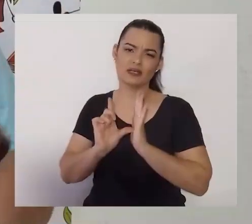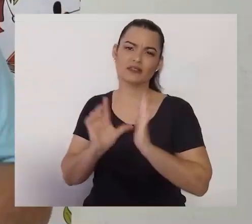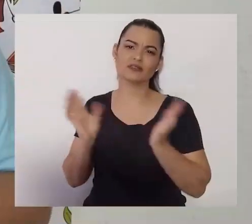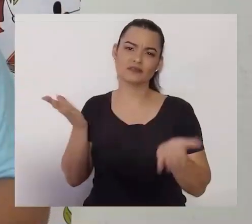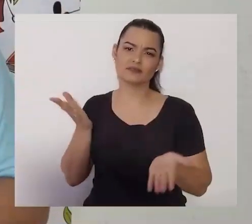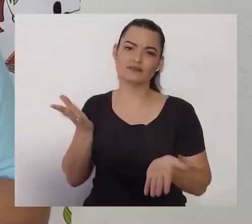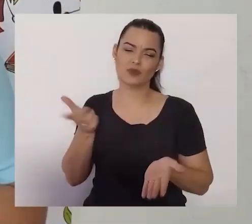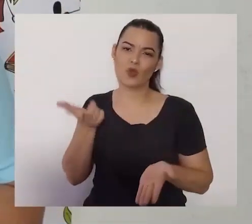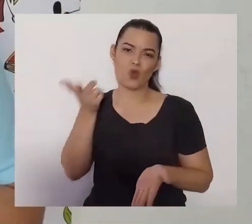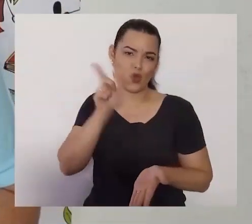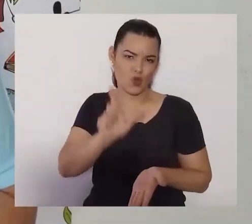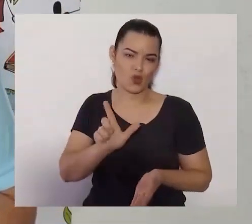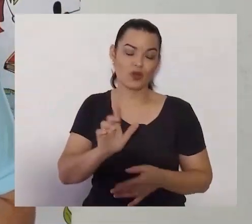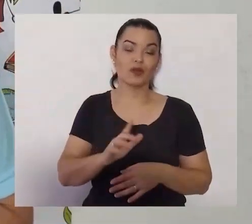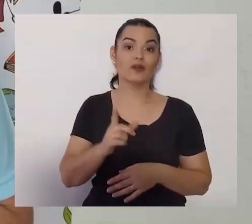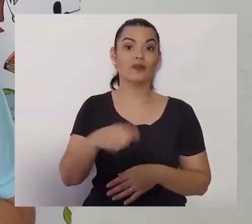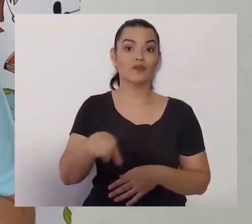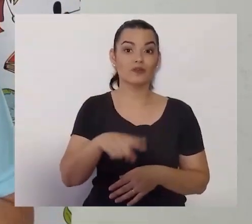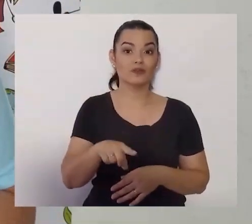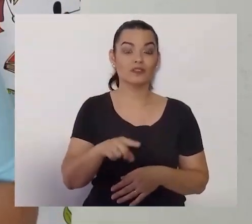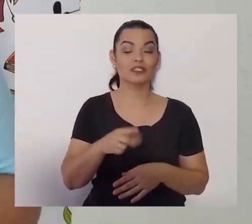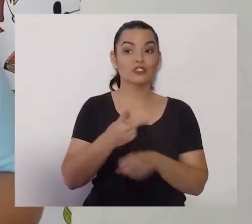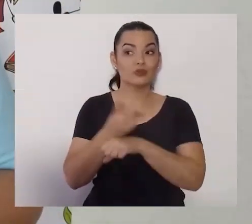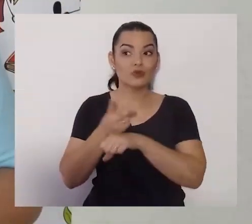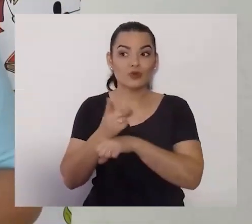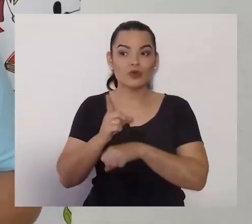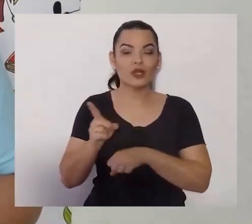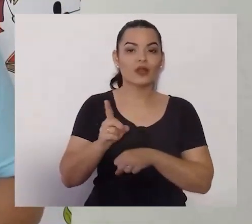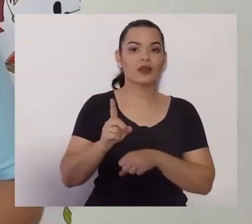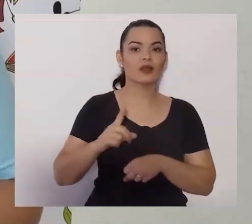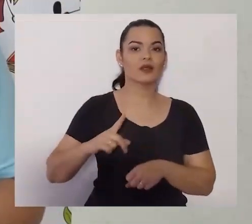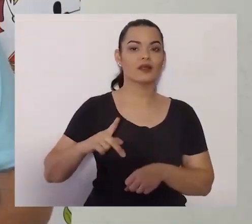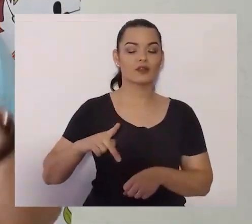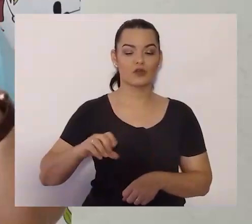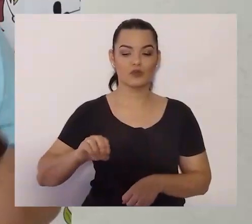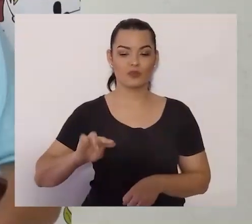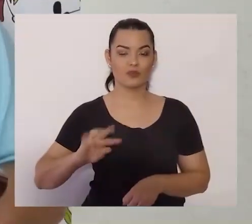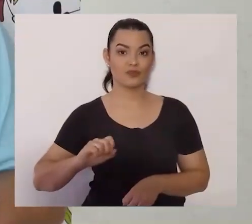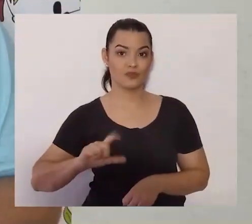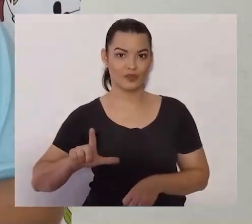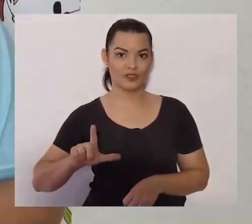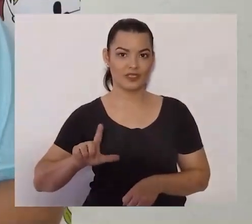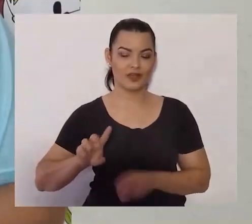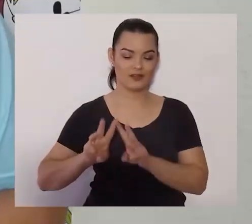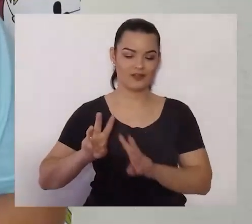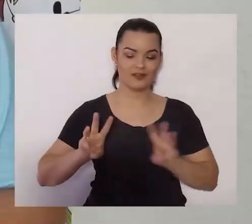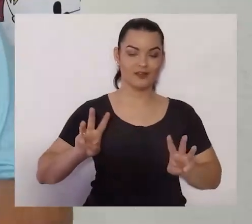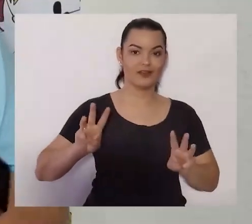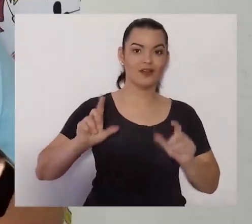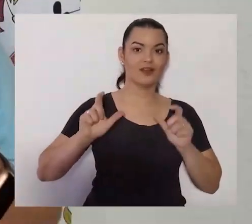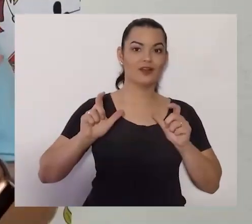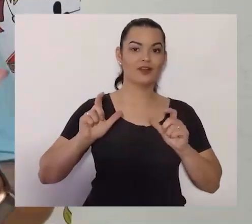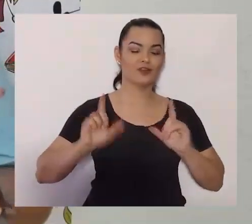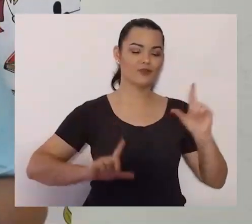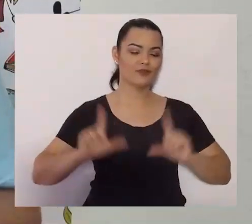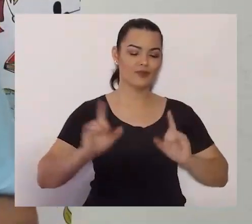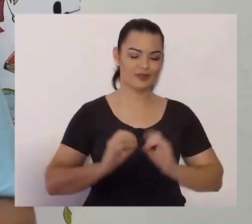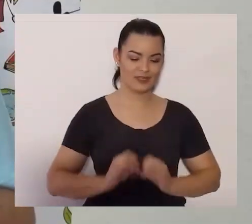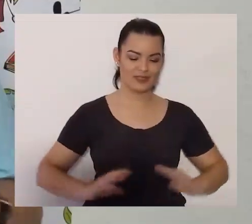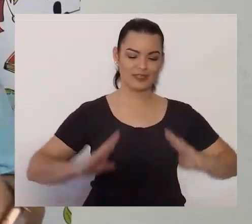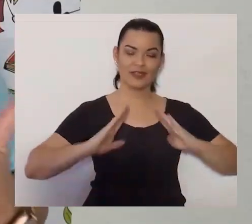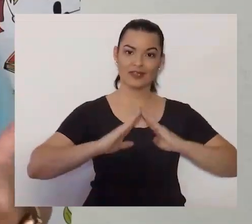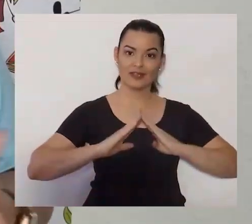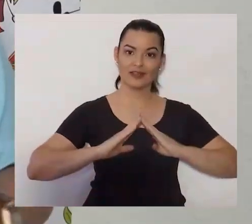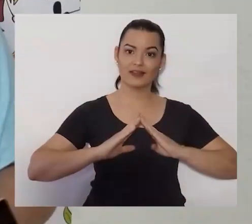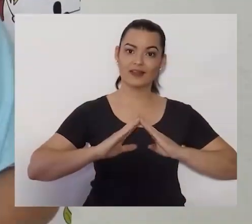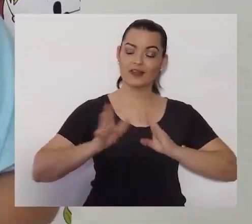vão procurar lá no portal do programa Saberes em Casa o link do formulário. Naquele mesmo lugar